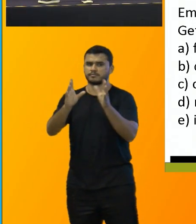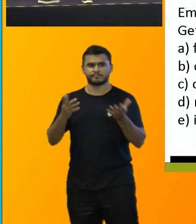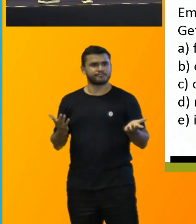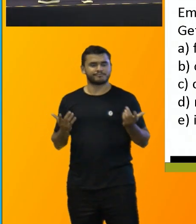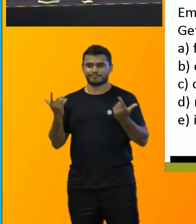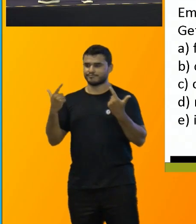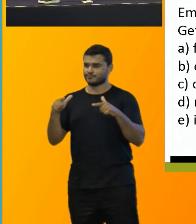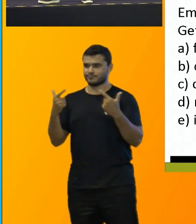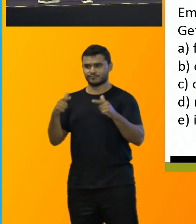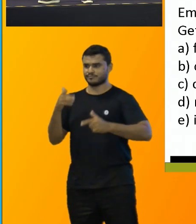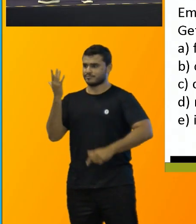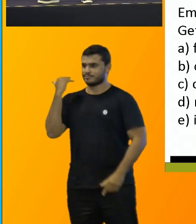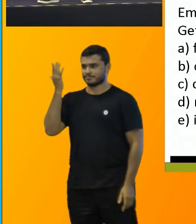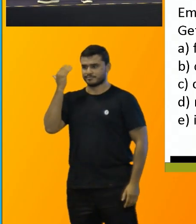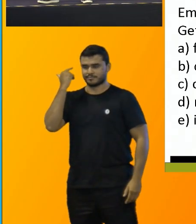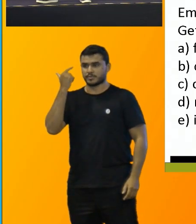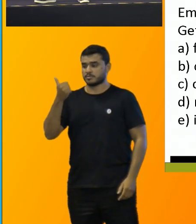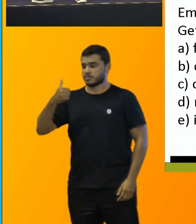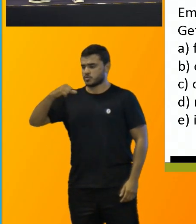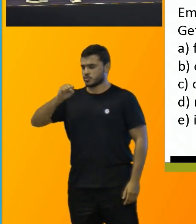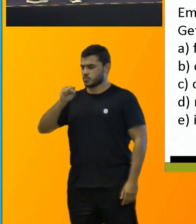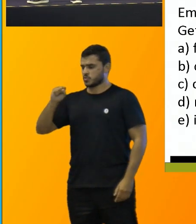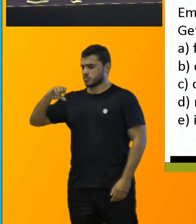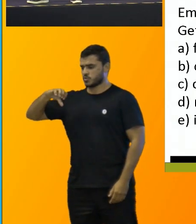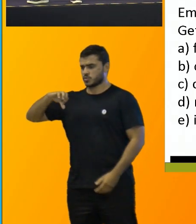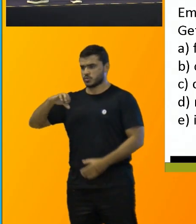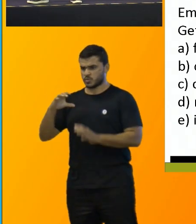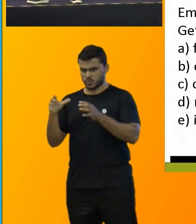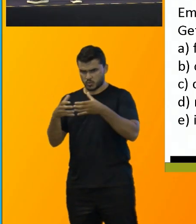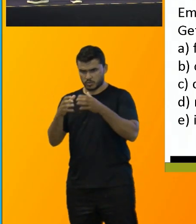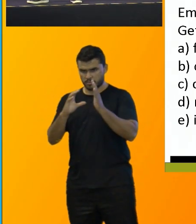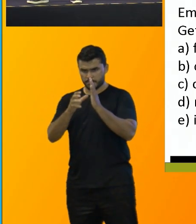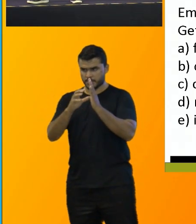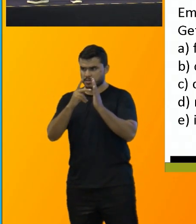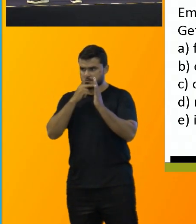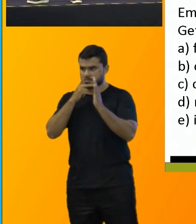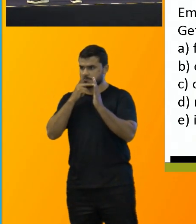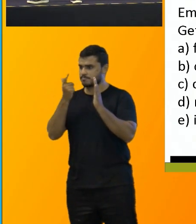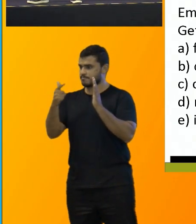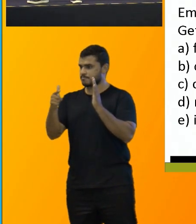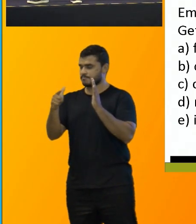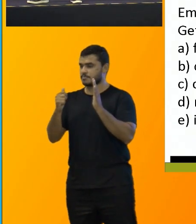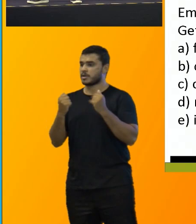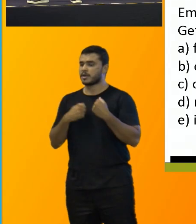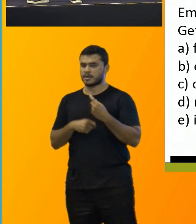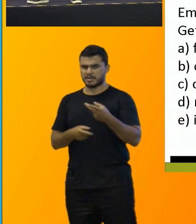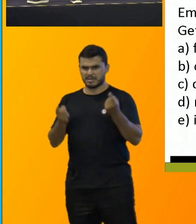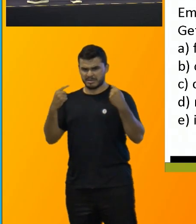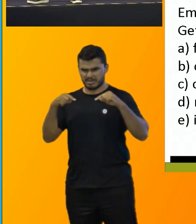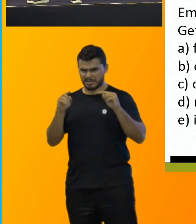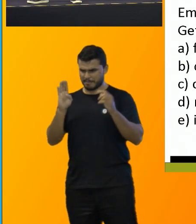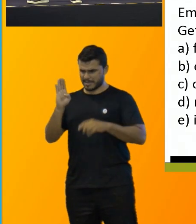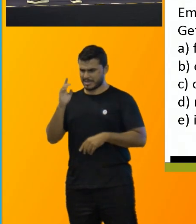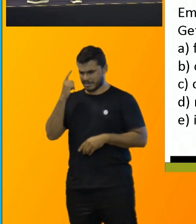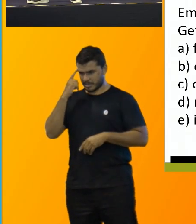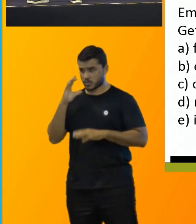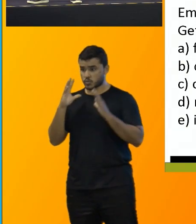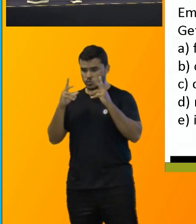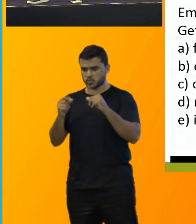partidos nacionais da República Velha. Será que ele estava criticando o controle político exercido pelas oligarquias